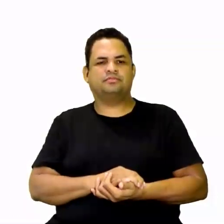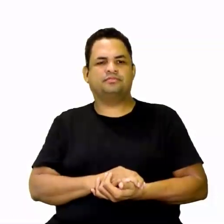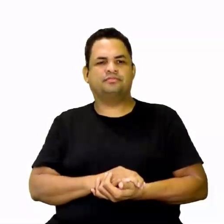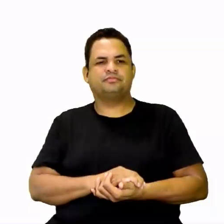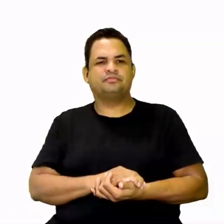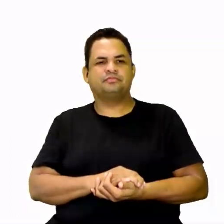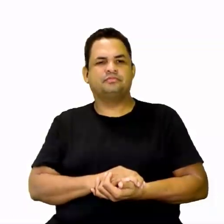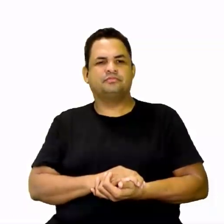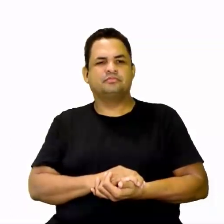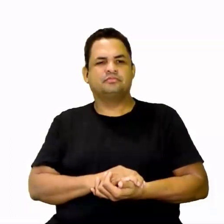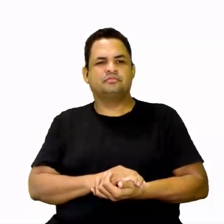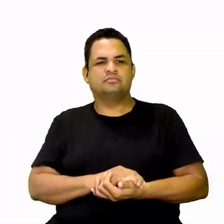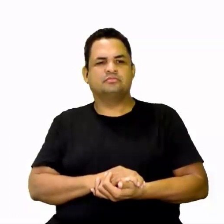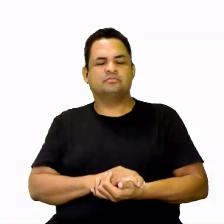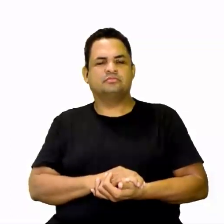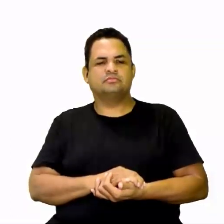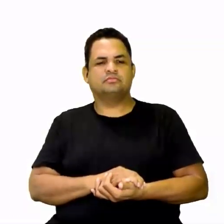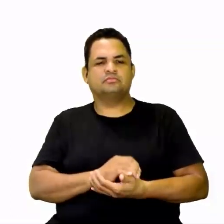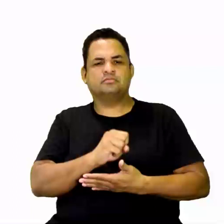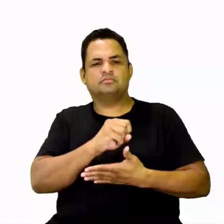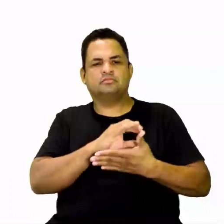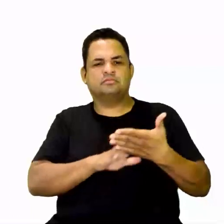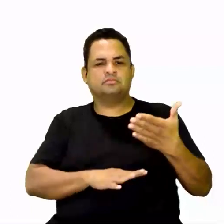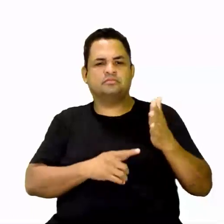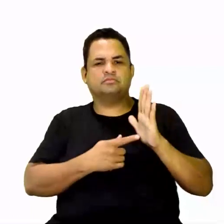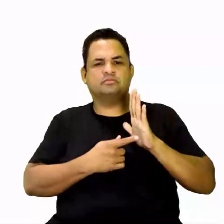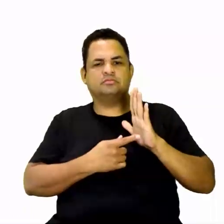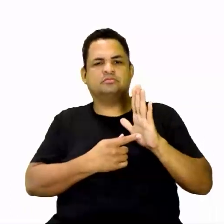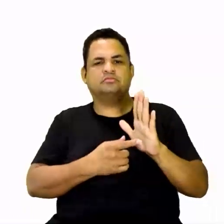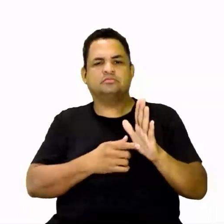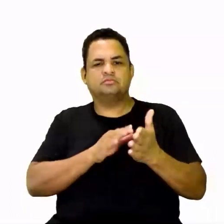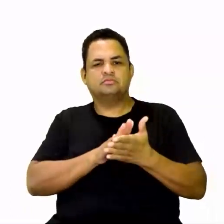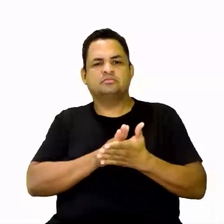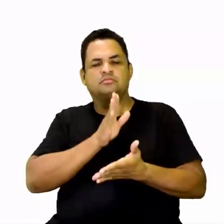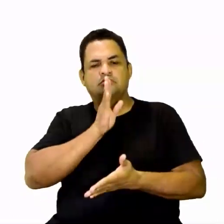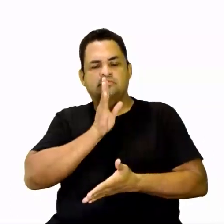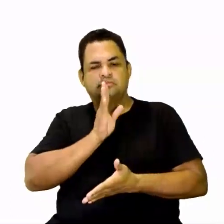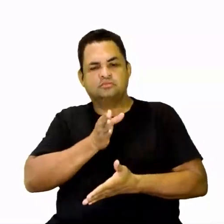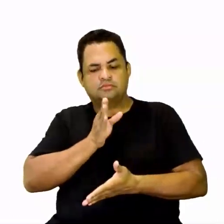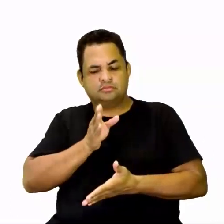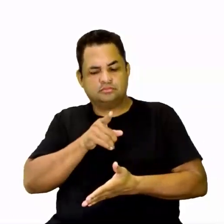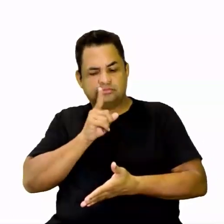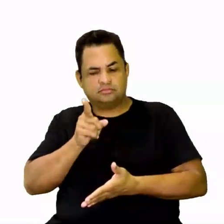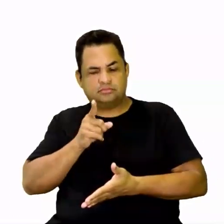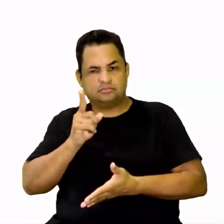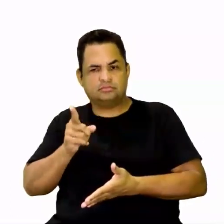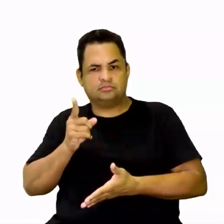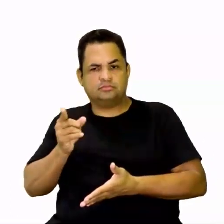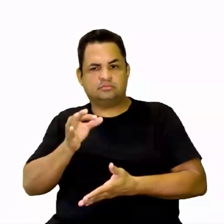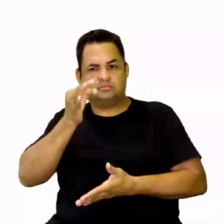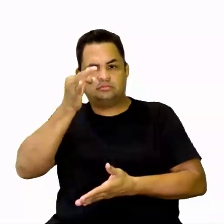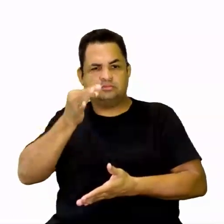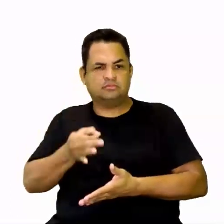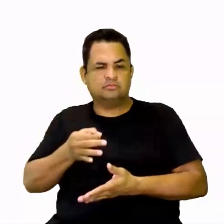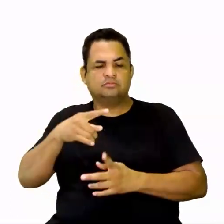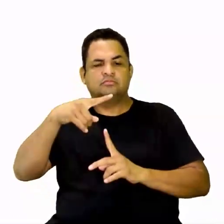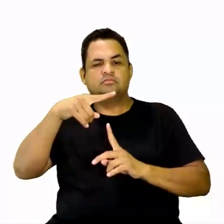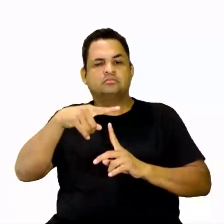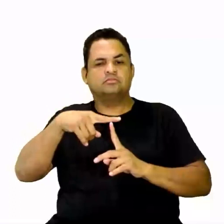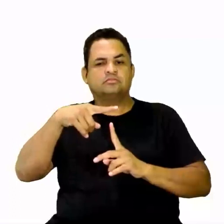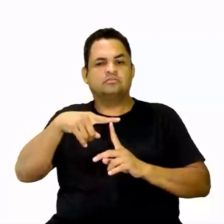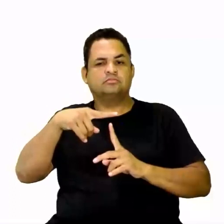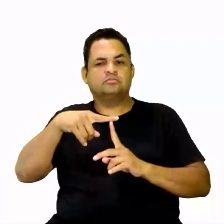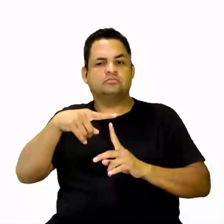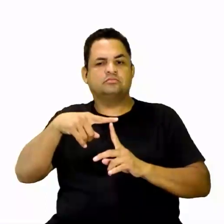Diz o seguinte: a alternativa que apresenta a sequência correta